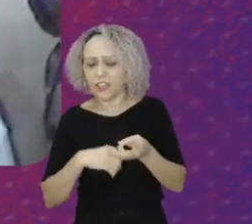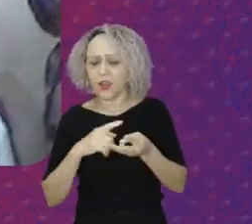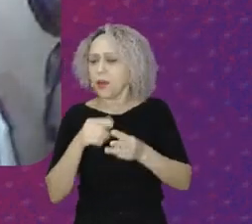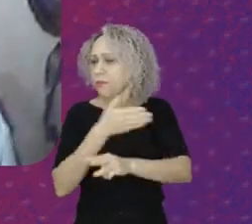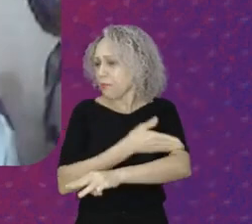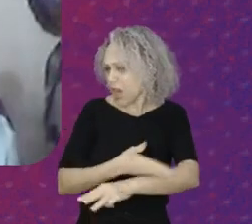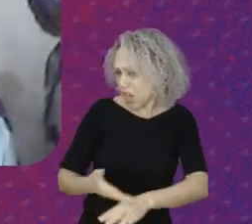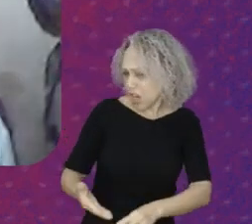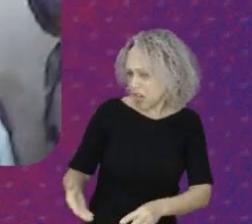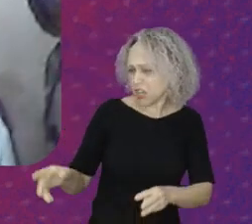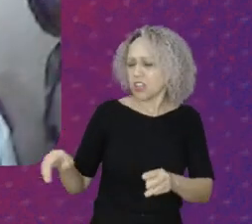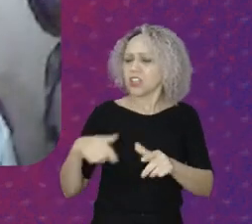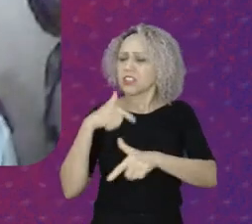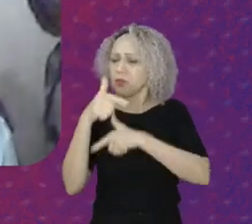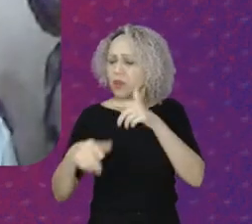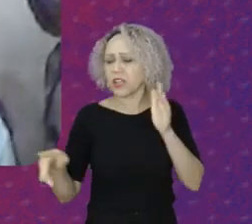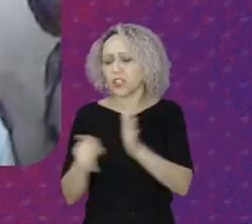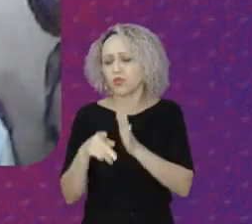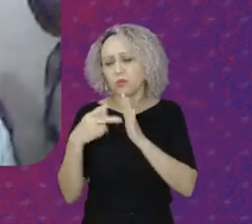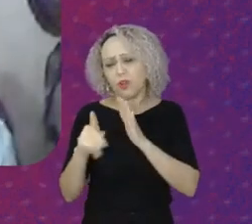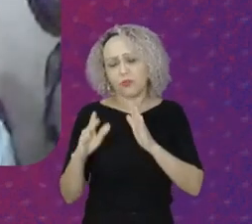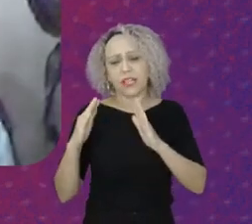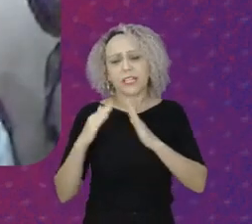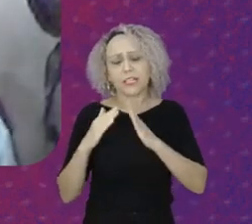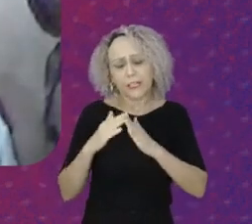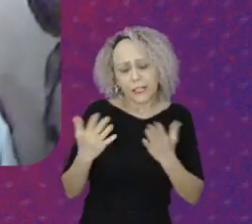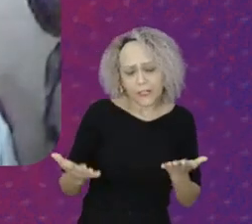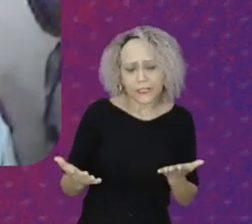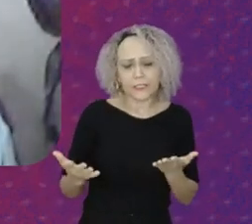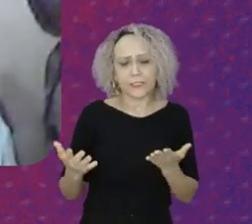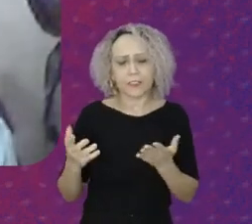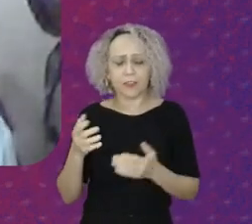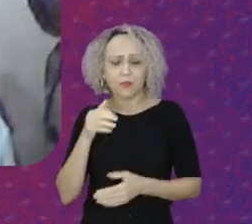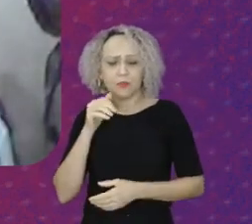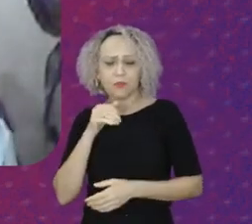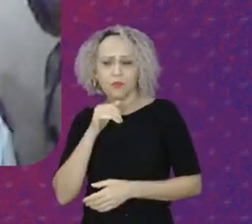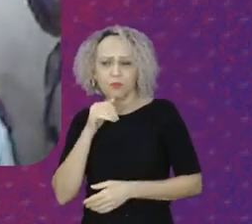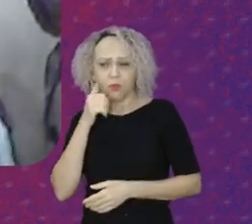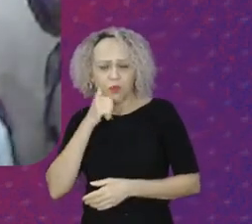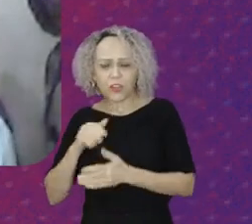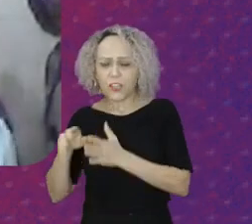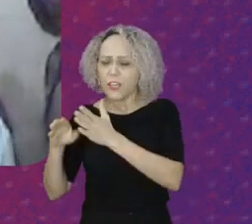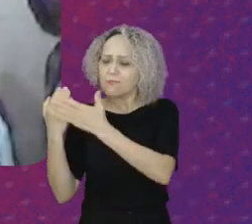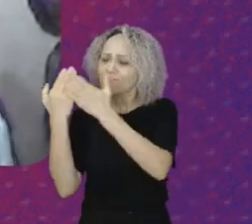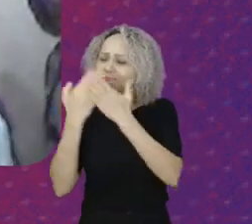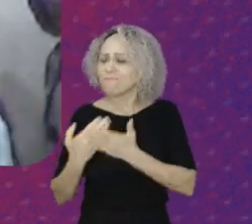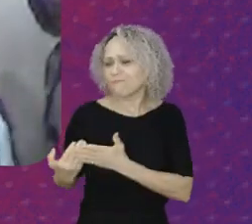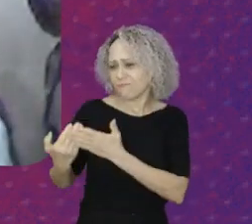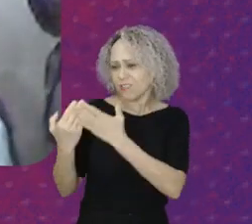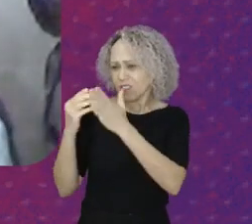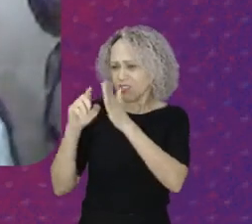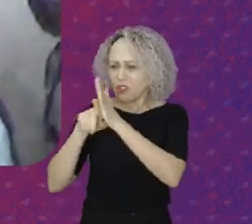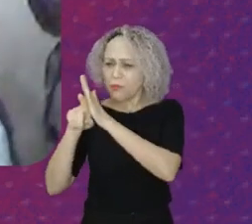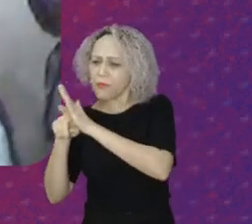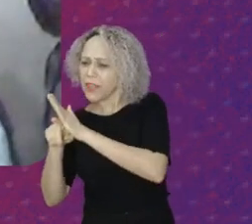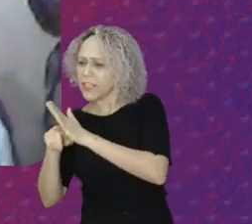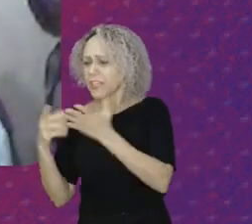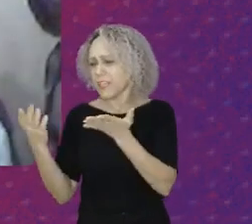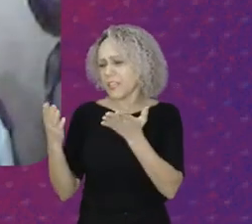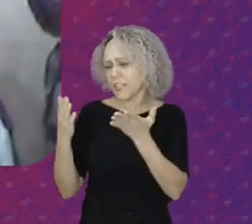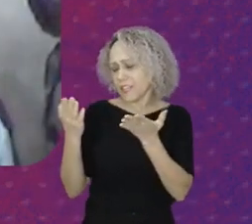intelectuais, teólogas, nós precisamos fazer um diálogo mais amplo com